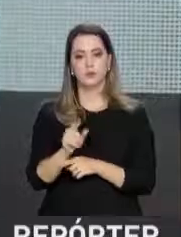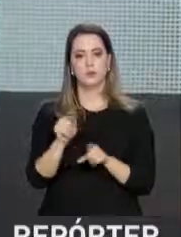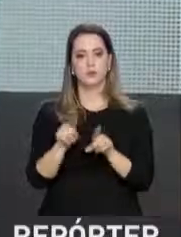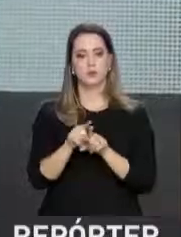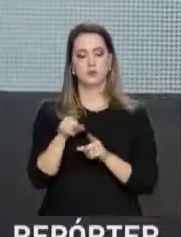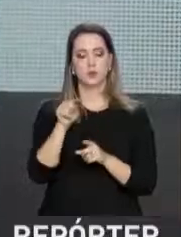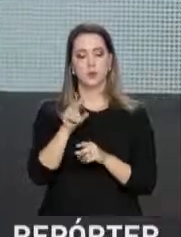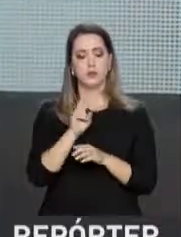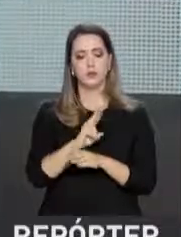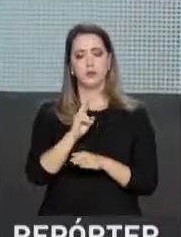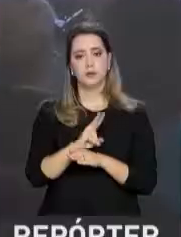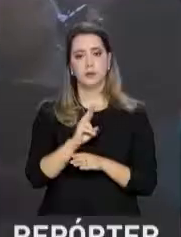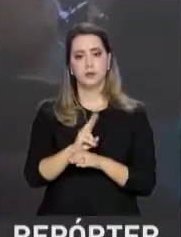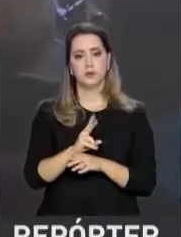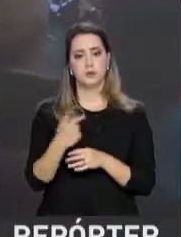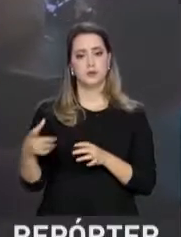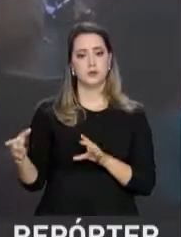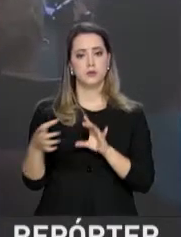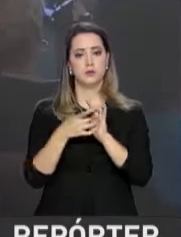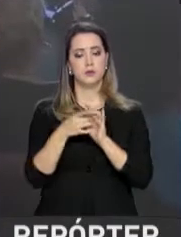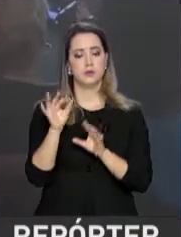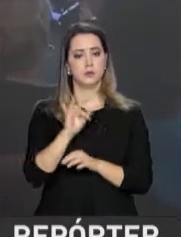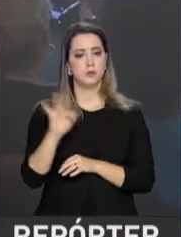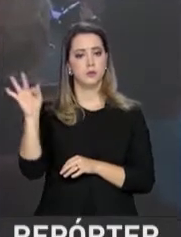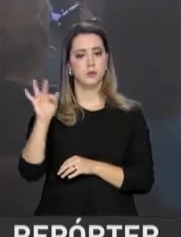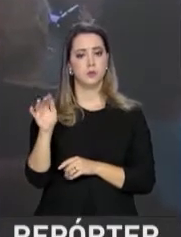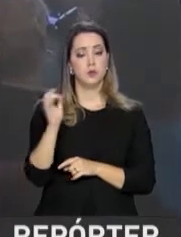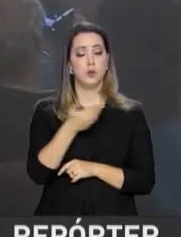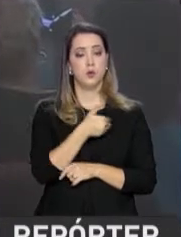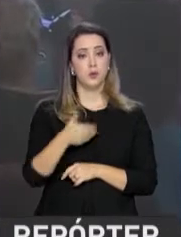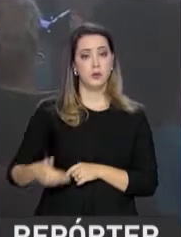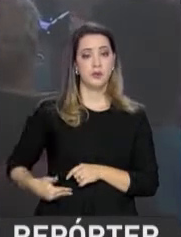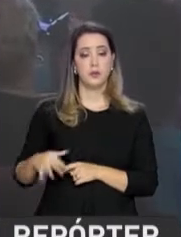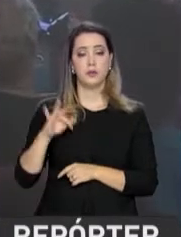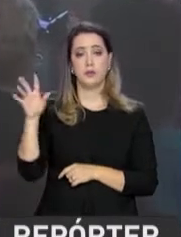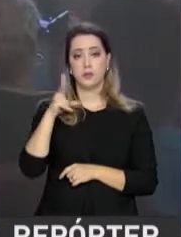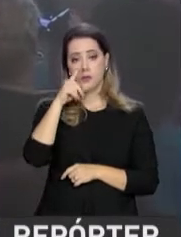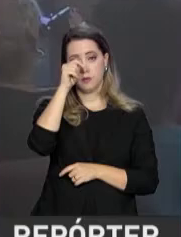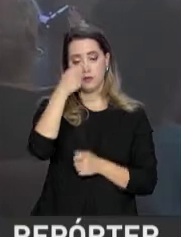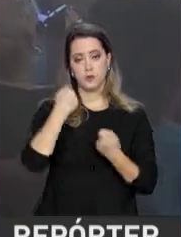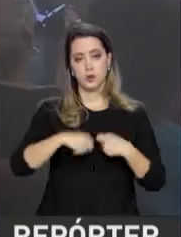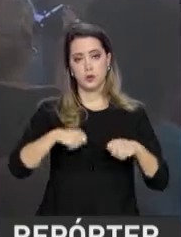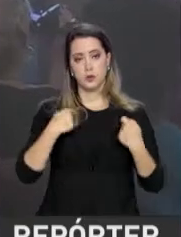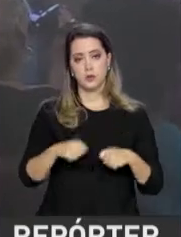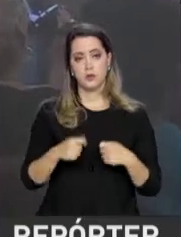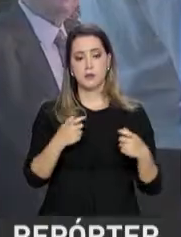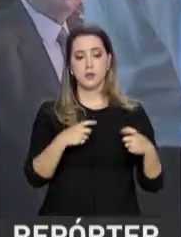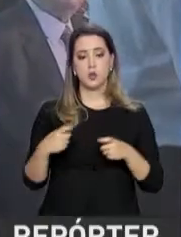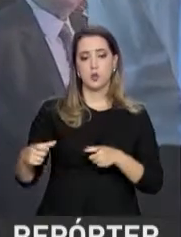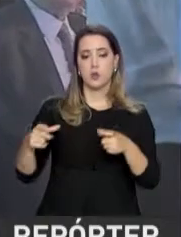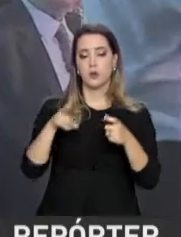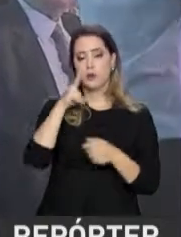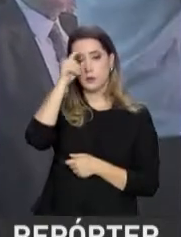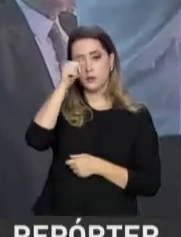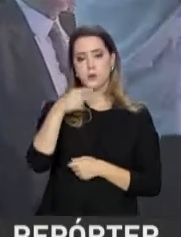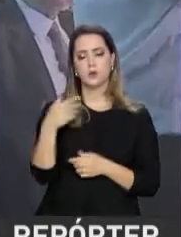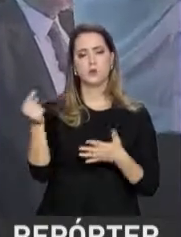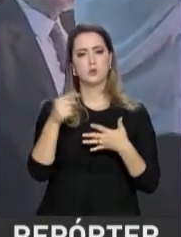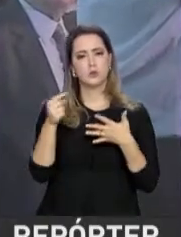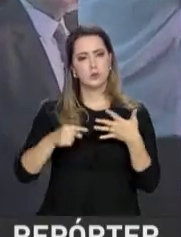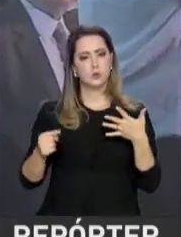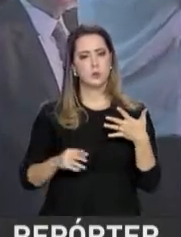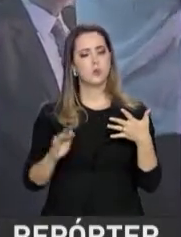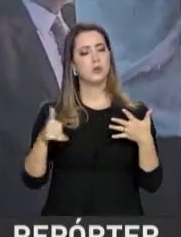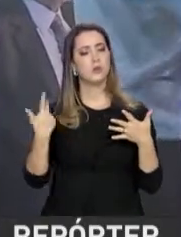ao argumentar que para que o estado seja forte é preciso ter municípios fortes e enumerou algumas